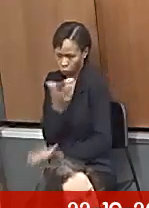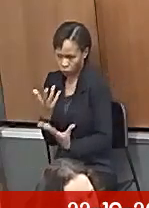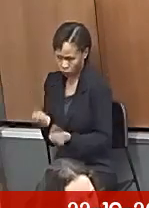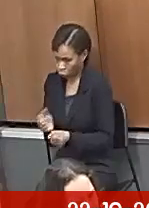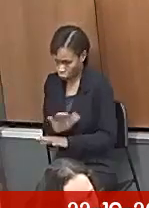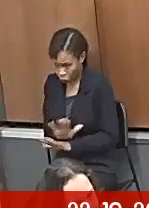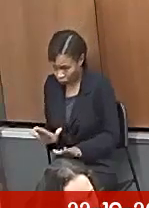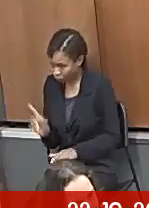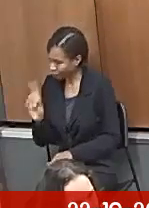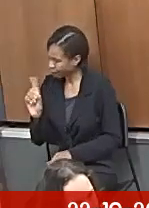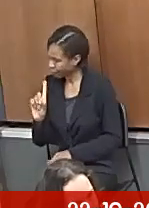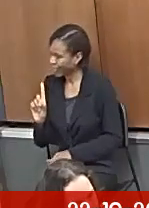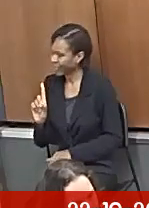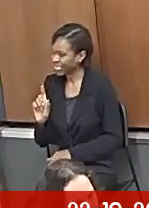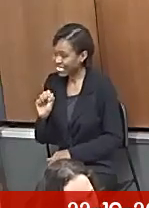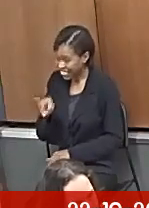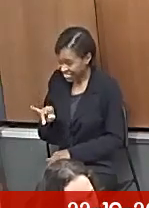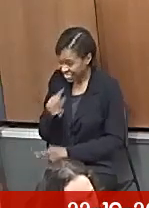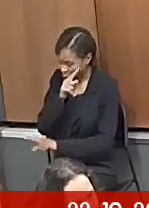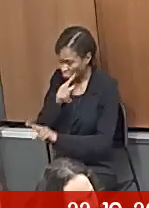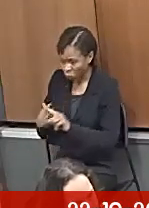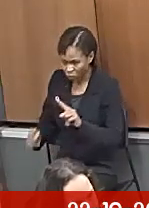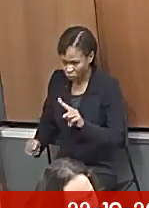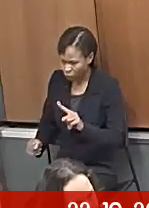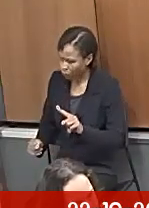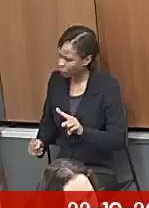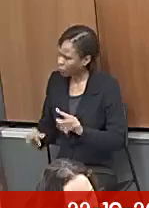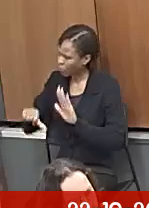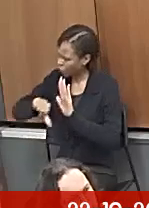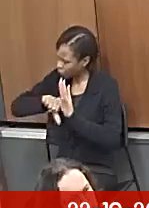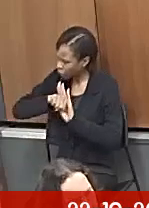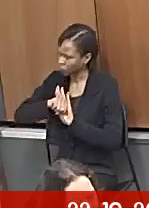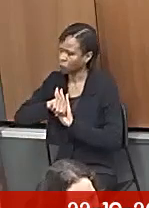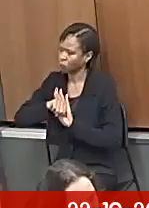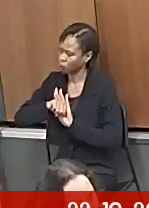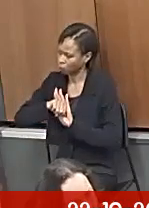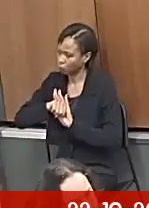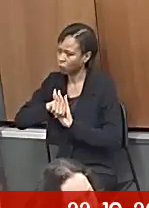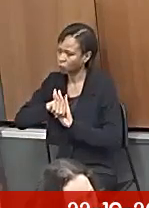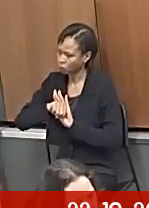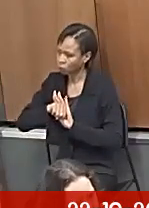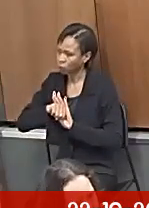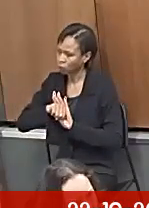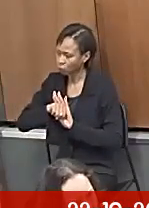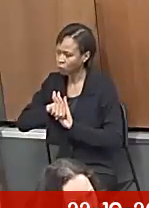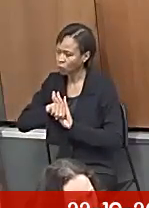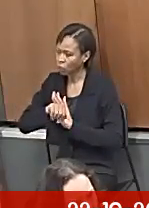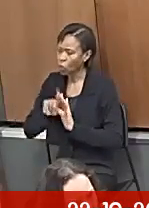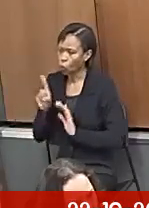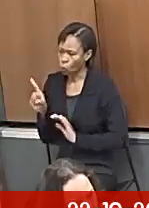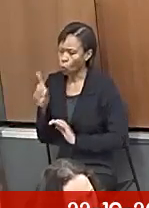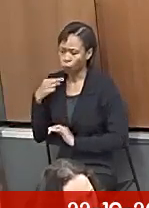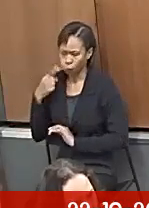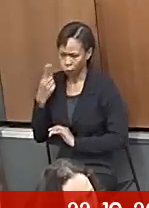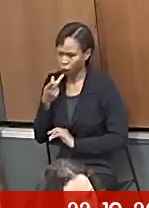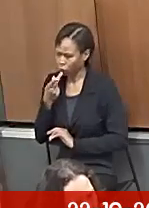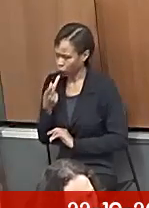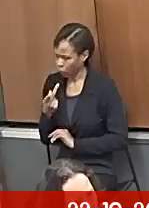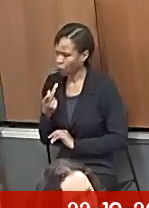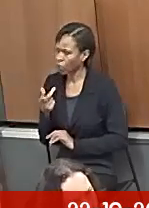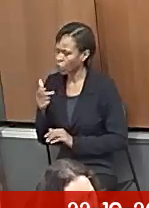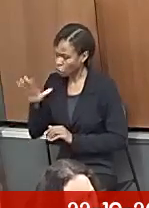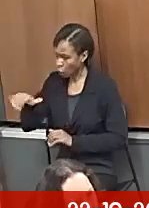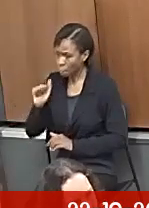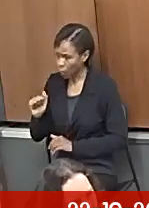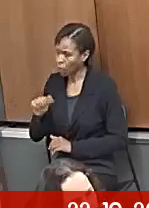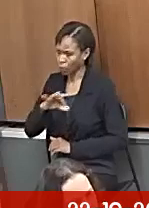uma recusa de matrícula, não tem nem que se falar. Isso é crime mesmo. A orientação que o doutor Luiz Renato deu é essa mesmo. Tem que